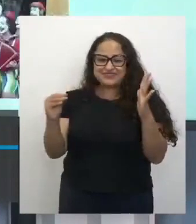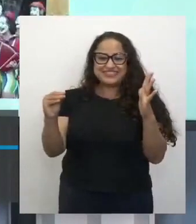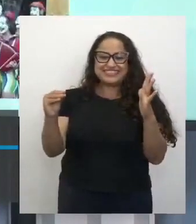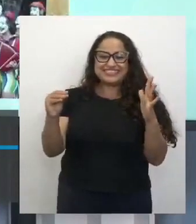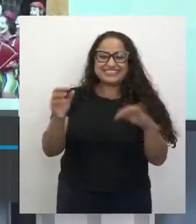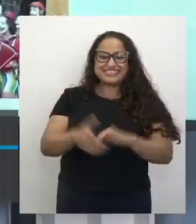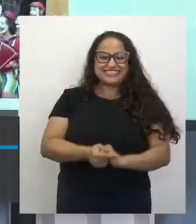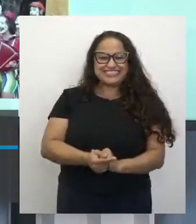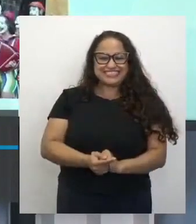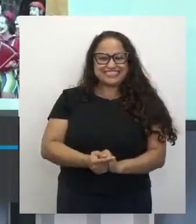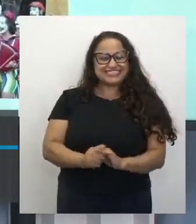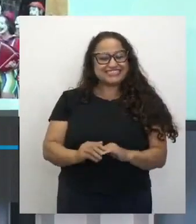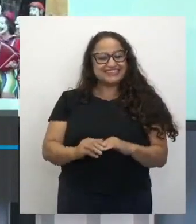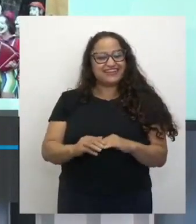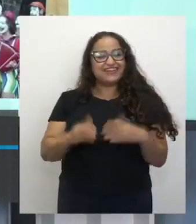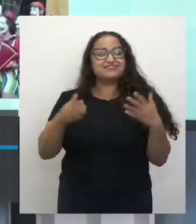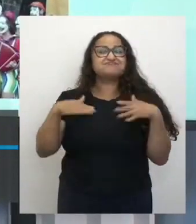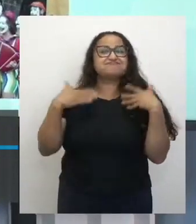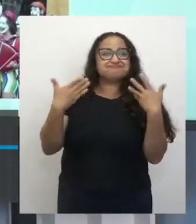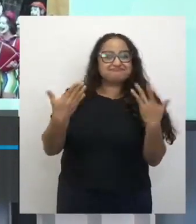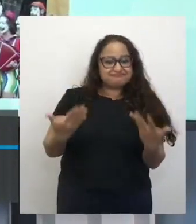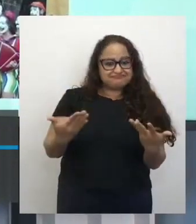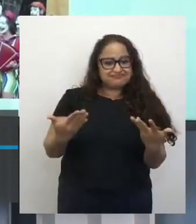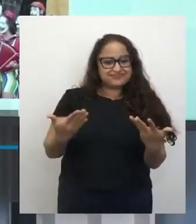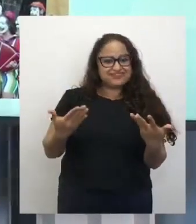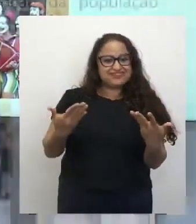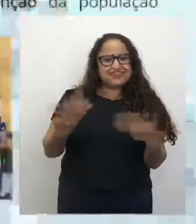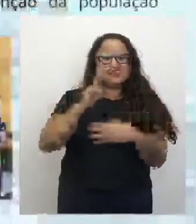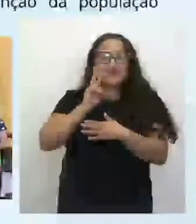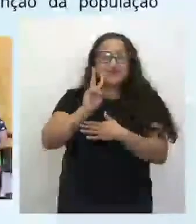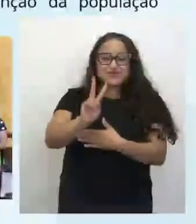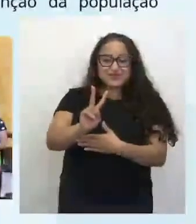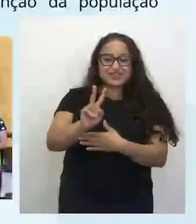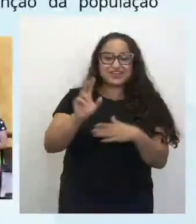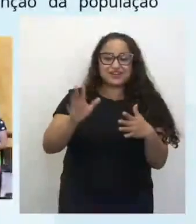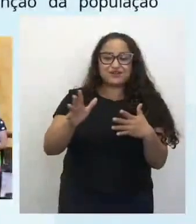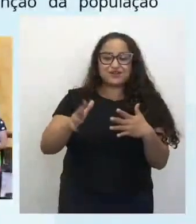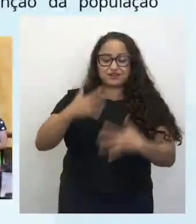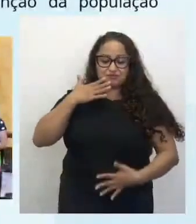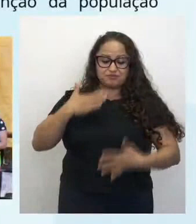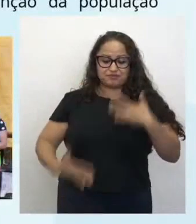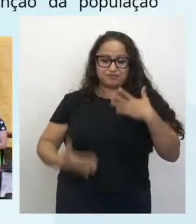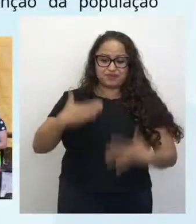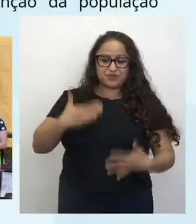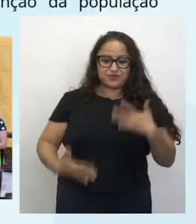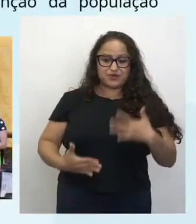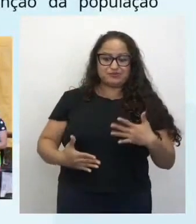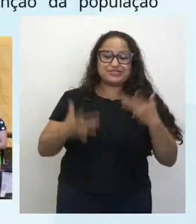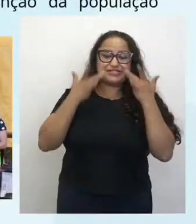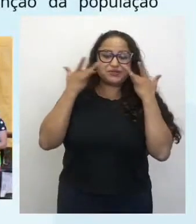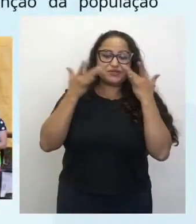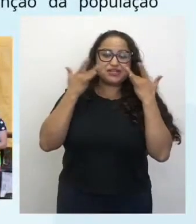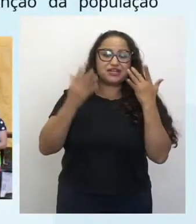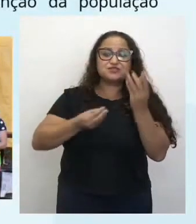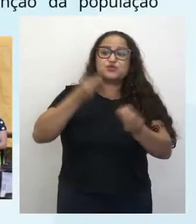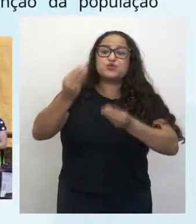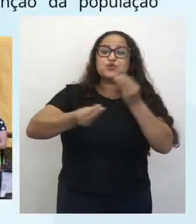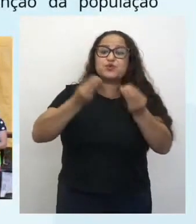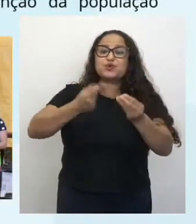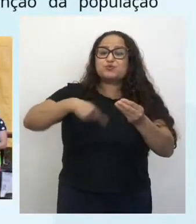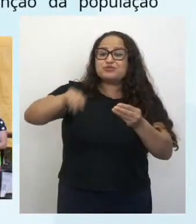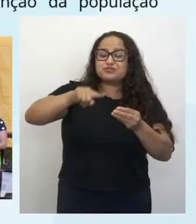certo? Então, olha só, vamos ver agora a performance no teatro. Como que a gente trabalha, né, lida com essa